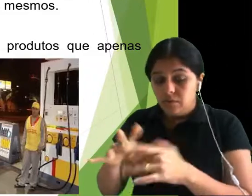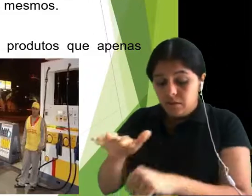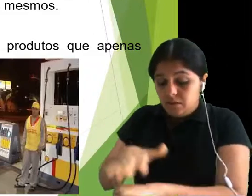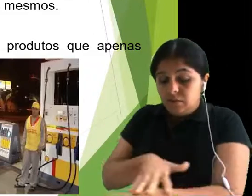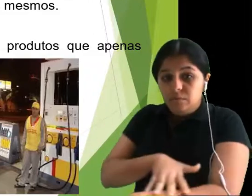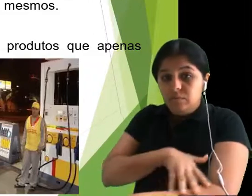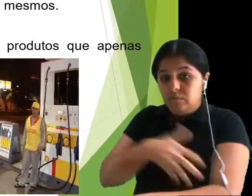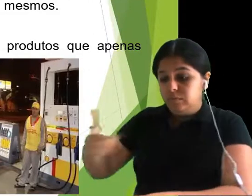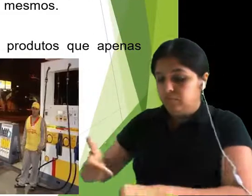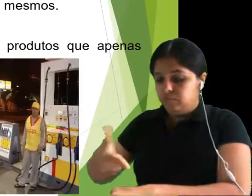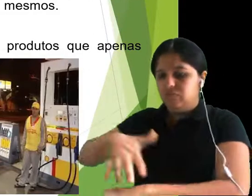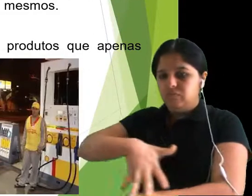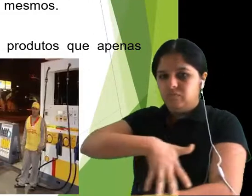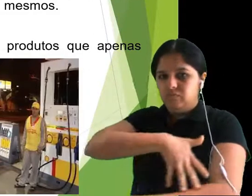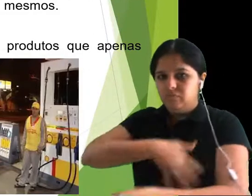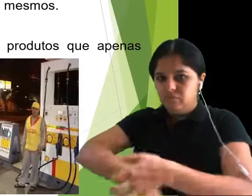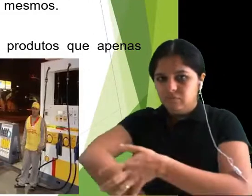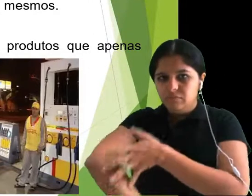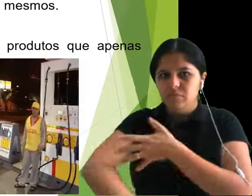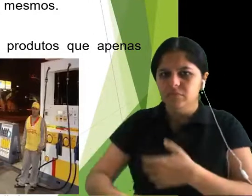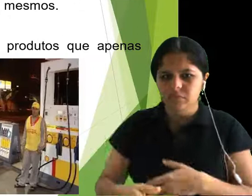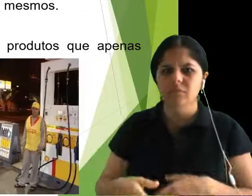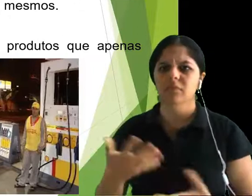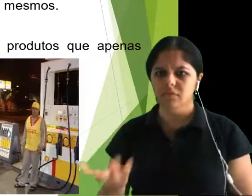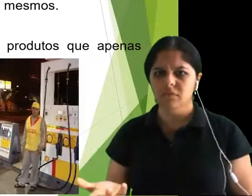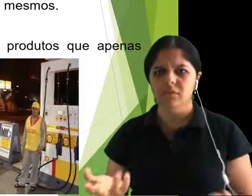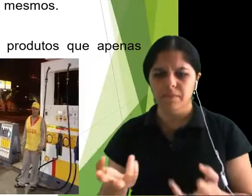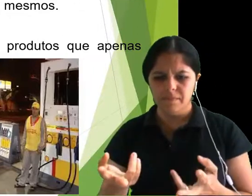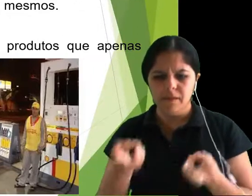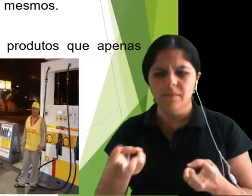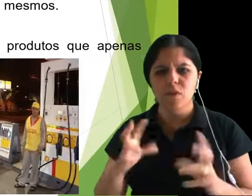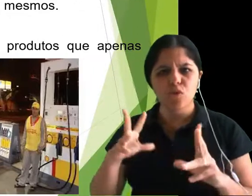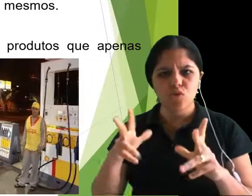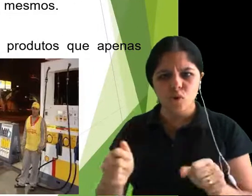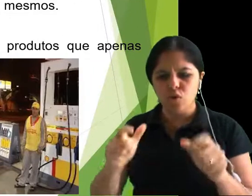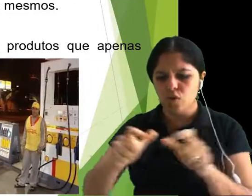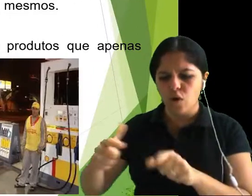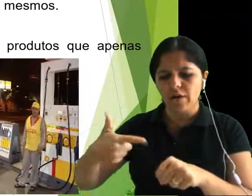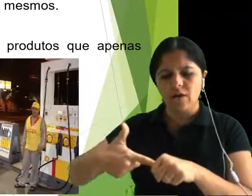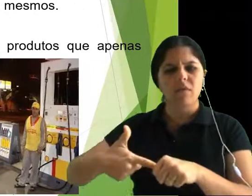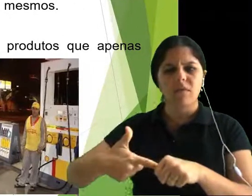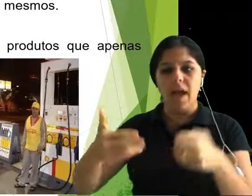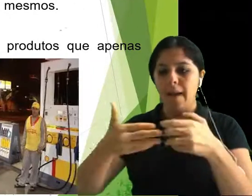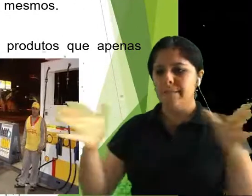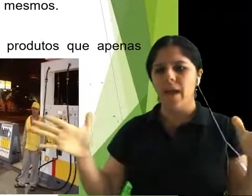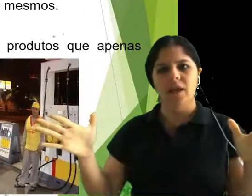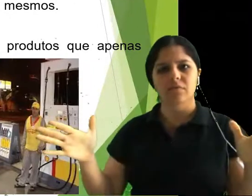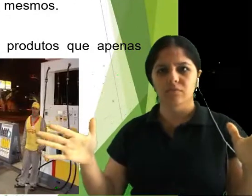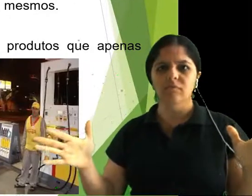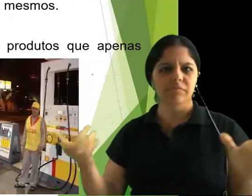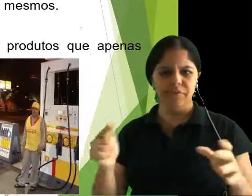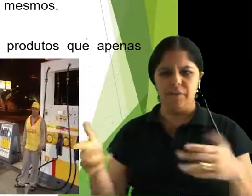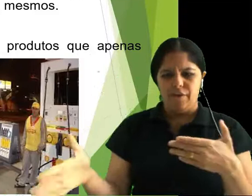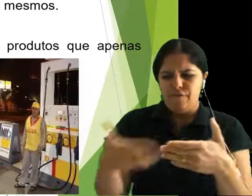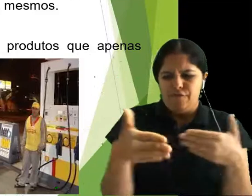esses produtos. Podem reparar, todo posto de gasolina é aberto. Não existe posto fechado,